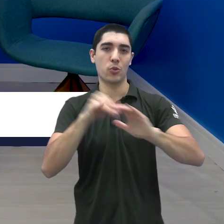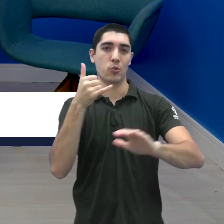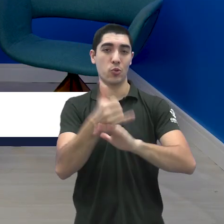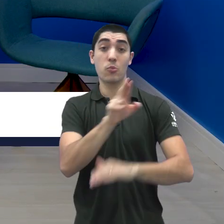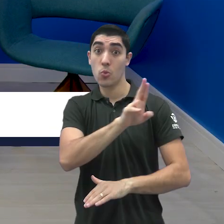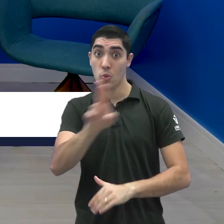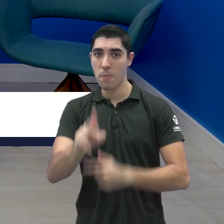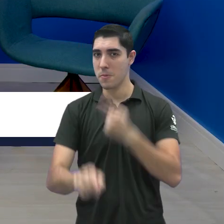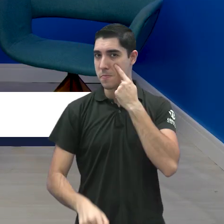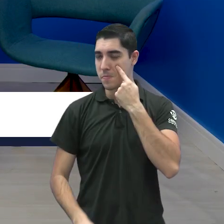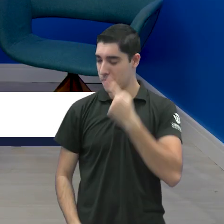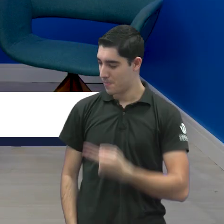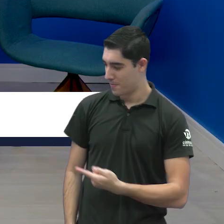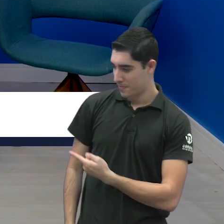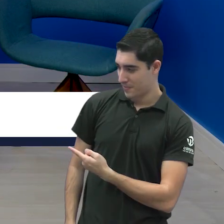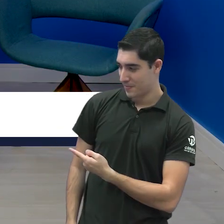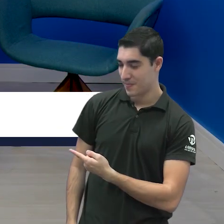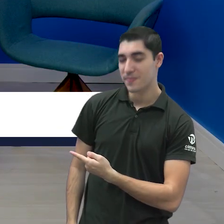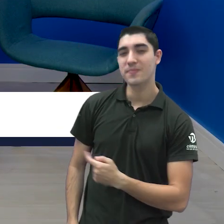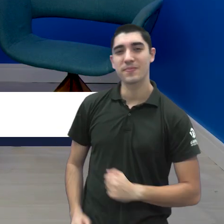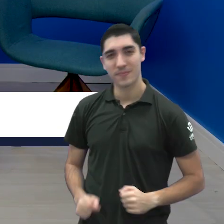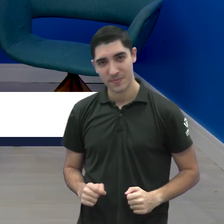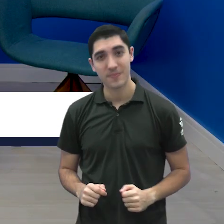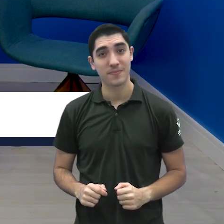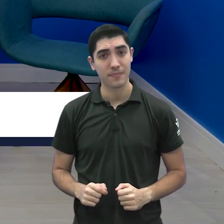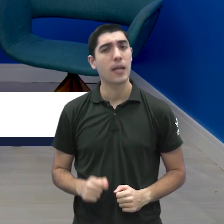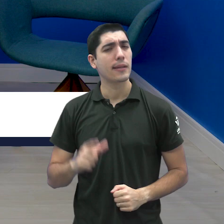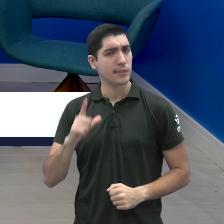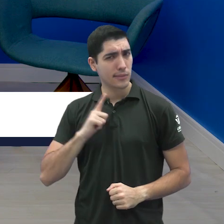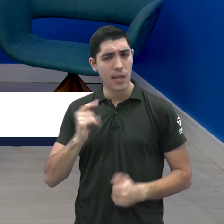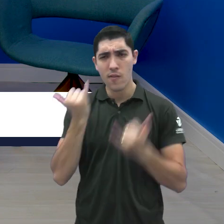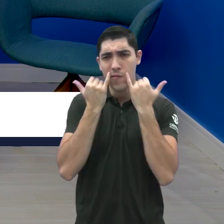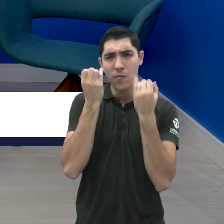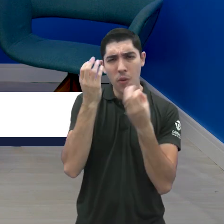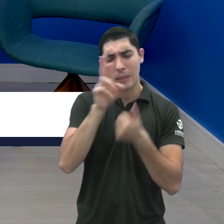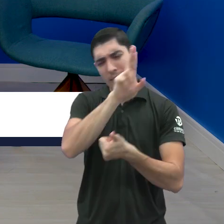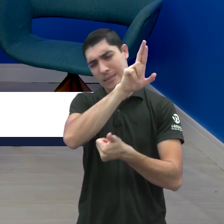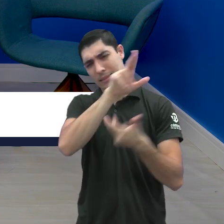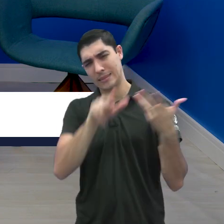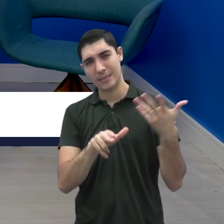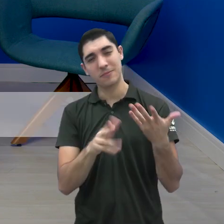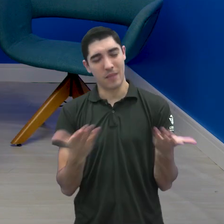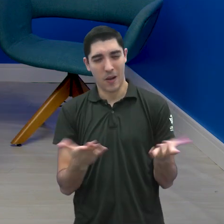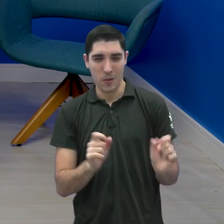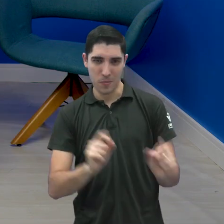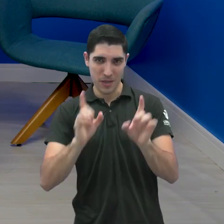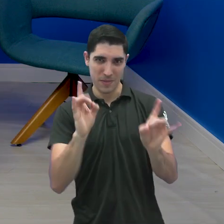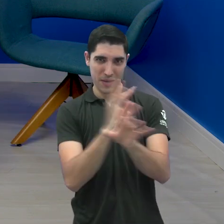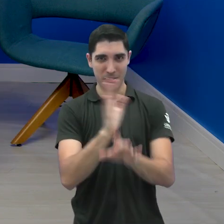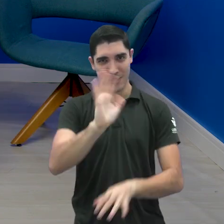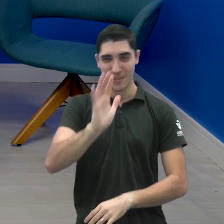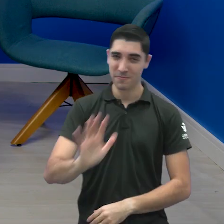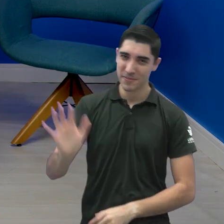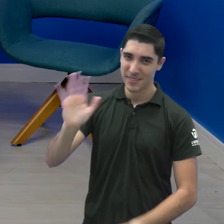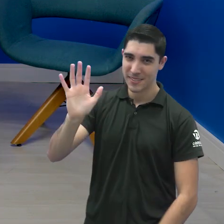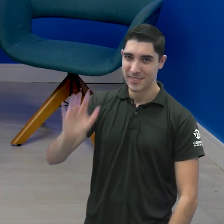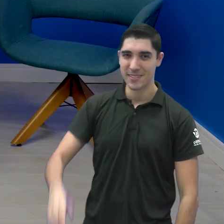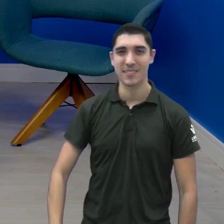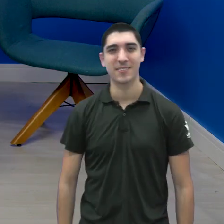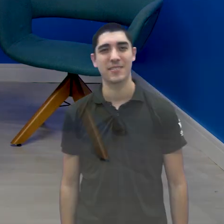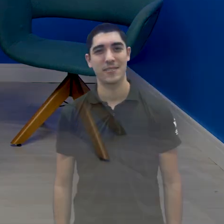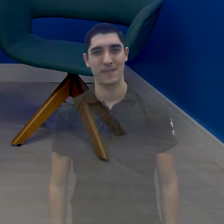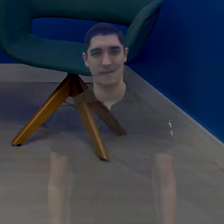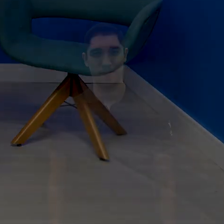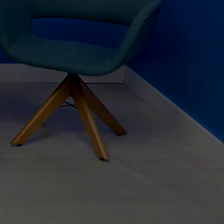YouTube. É o youtube.com/TV Câmara SJC. Tem bastante conteúdo por lá. A gente fica por aqui. Tchau, tchau. Até logo.